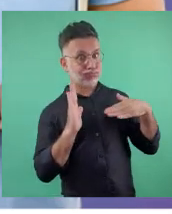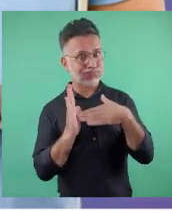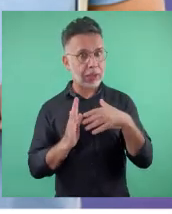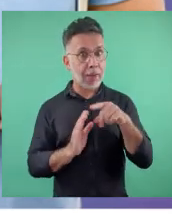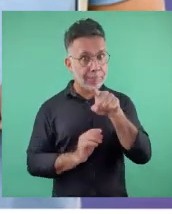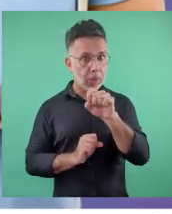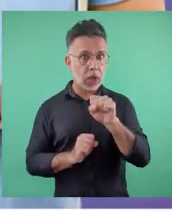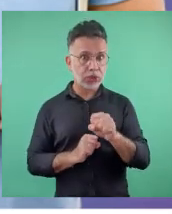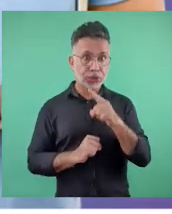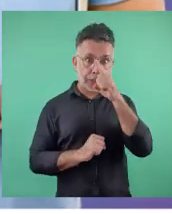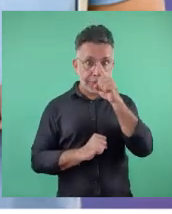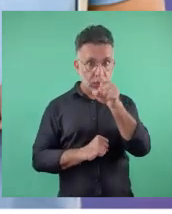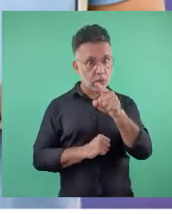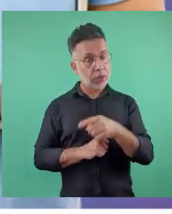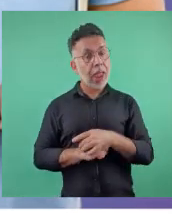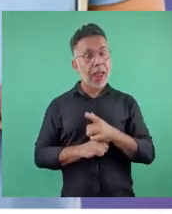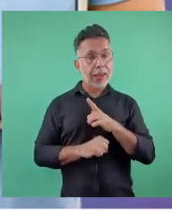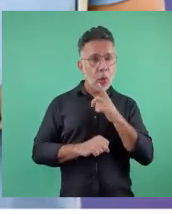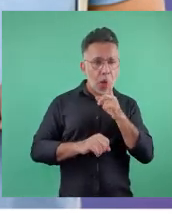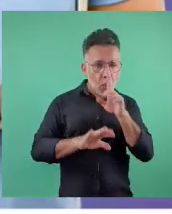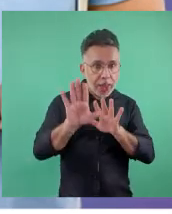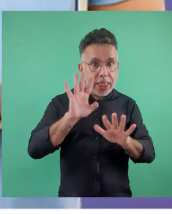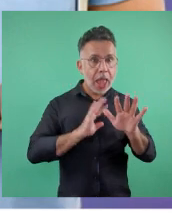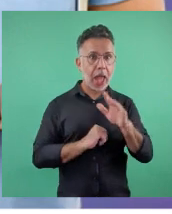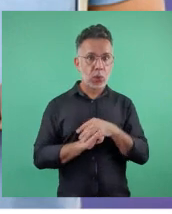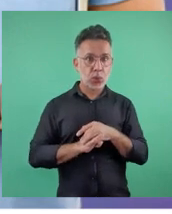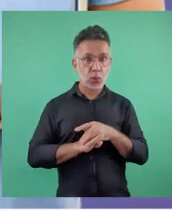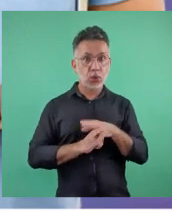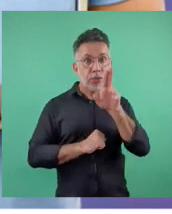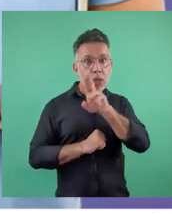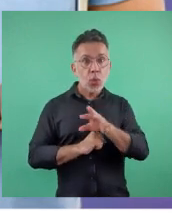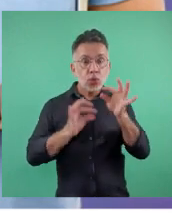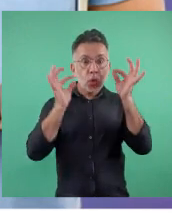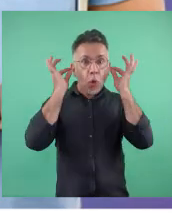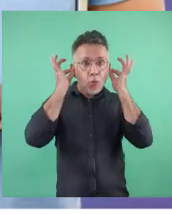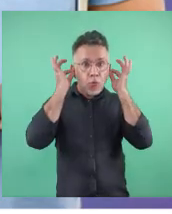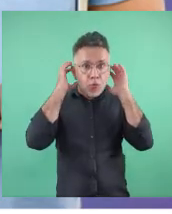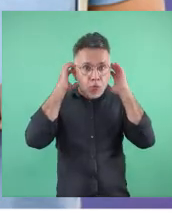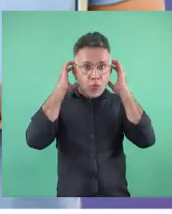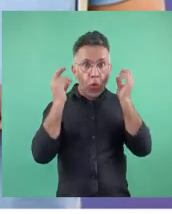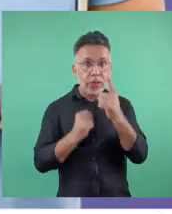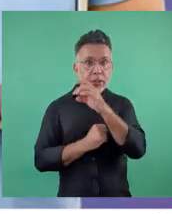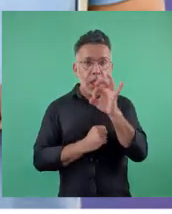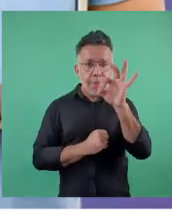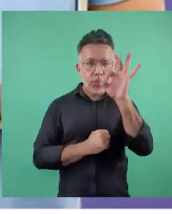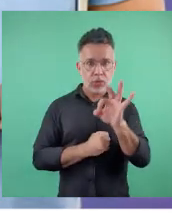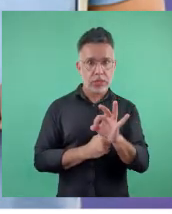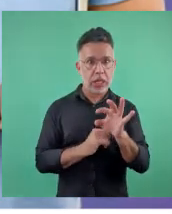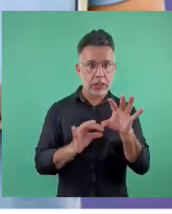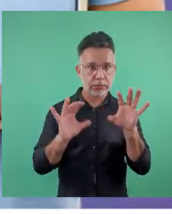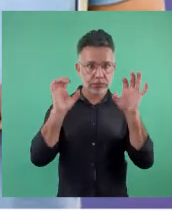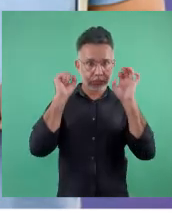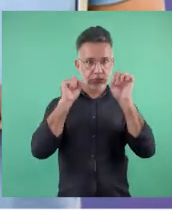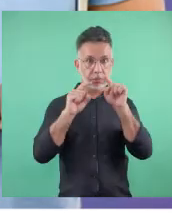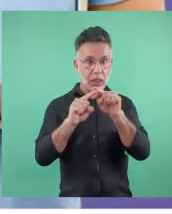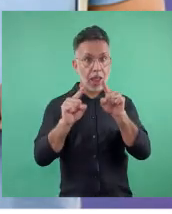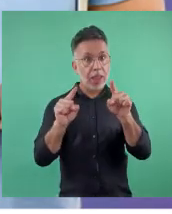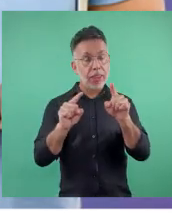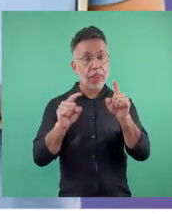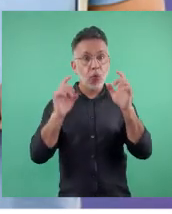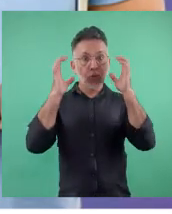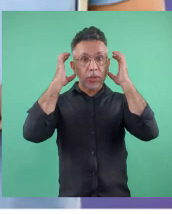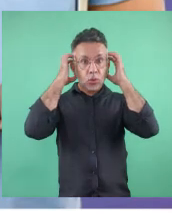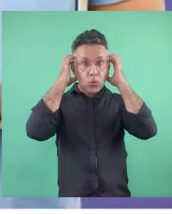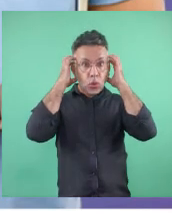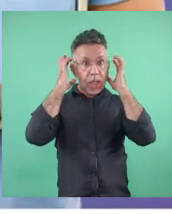Passa o carro, você perde um pouco de segurança das coisas. Então, tem que tomar um certo cuidado quando você usa os fones com isolamento acústico ou